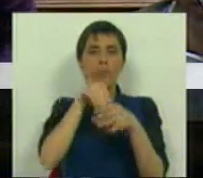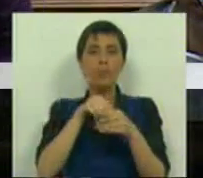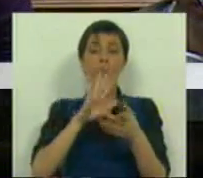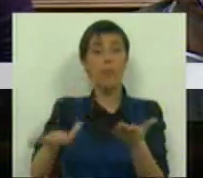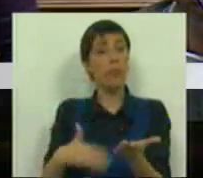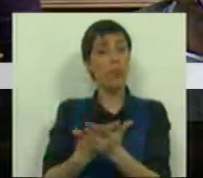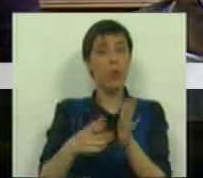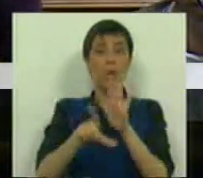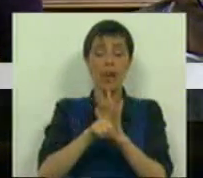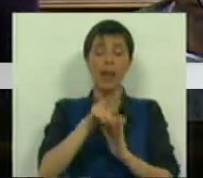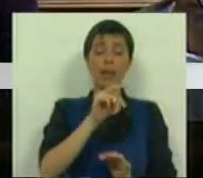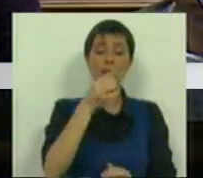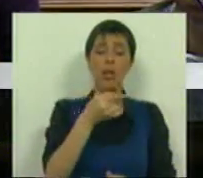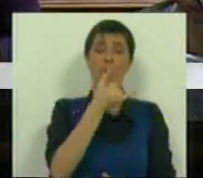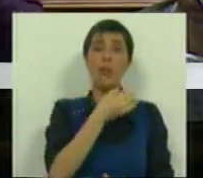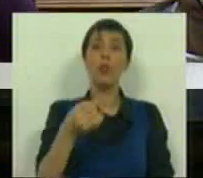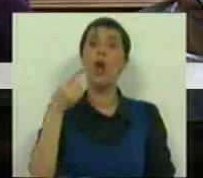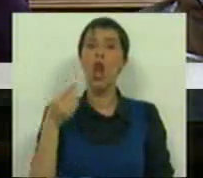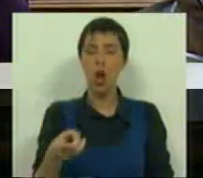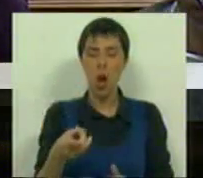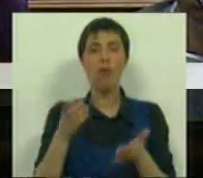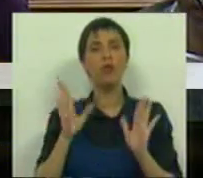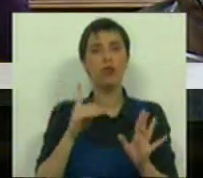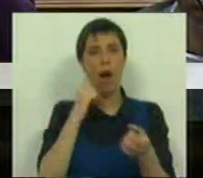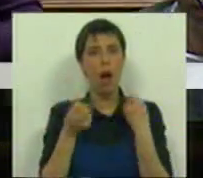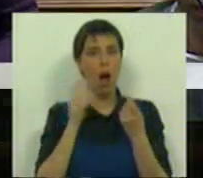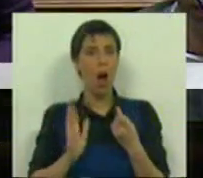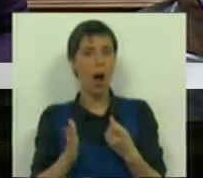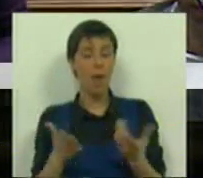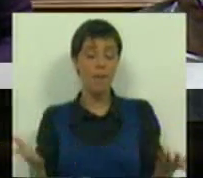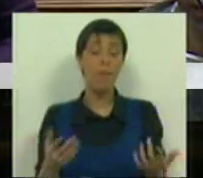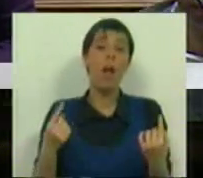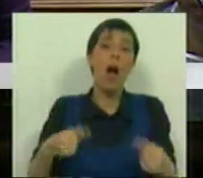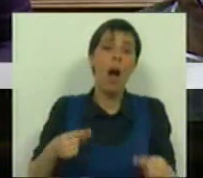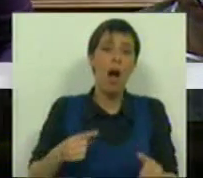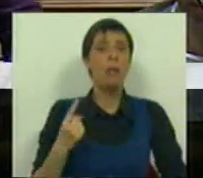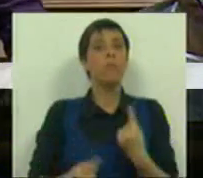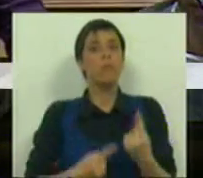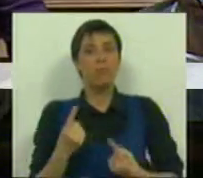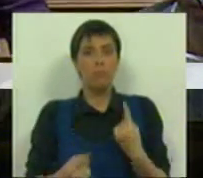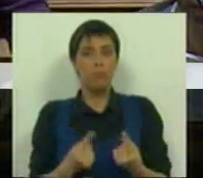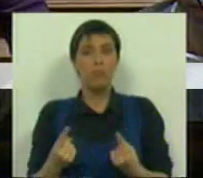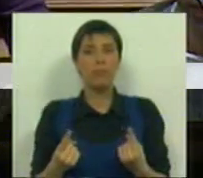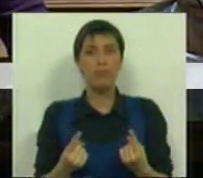que é proposto pela Lei 39 de 2009, já revista. Há, no entanto,